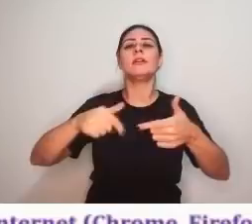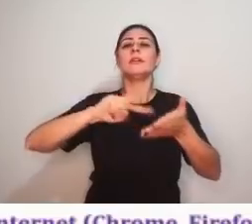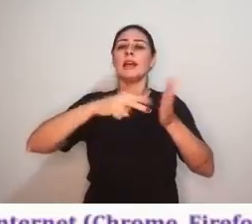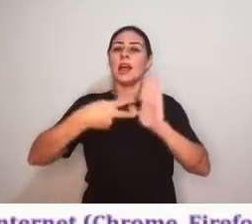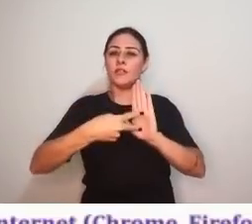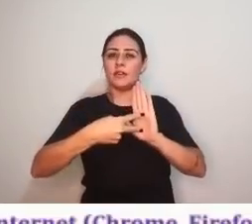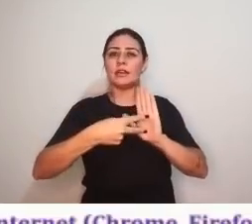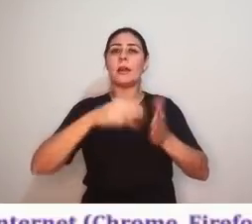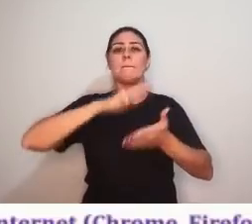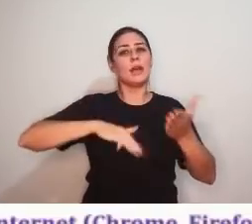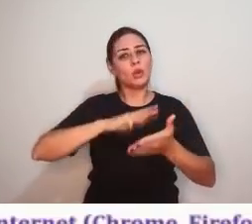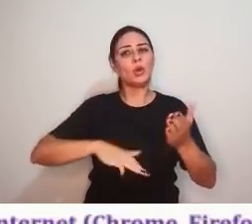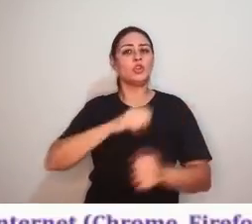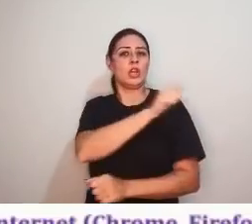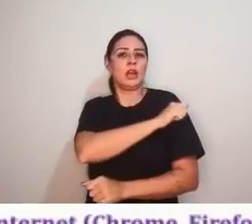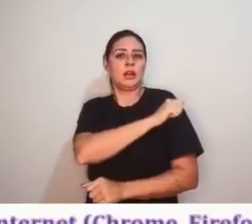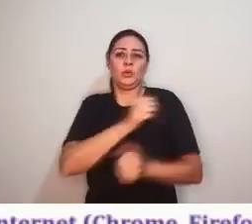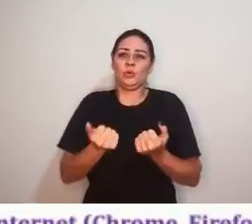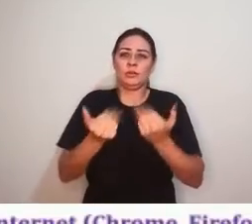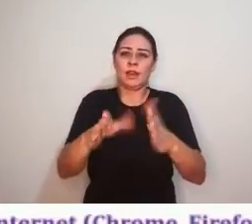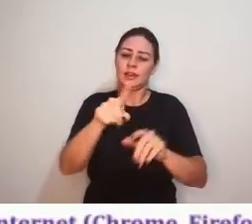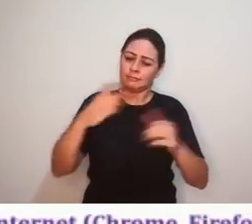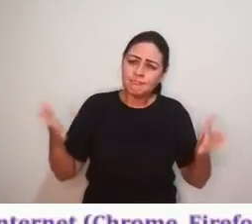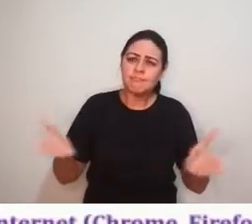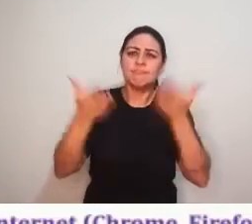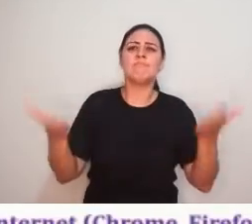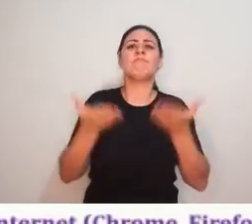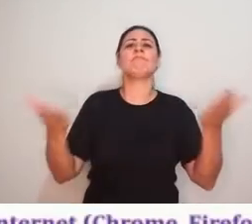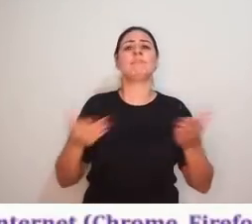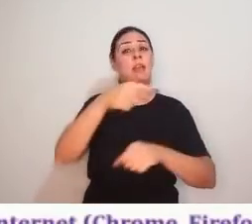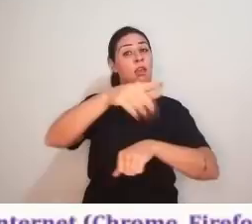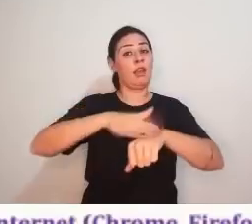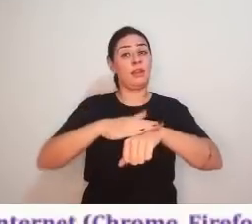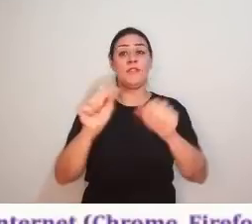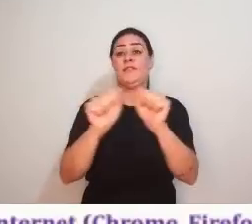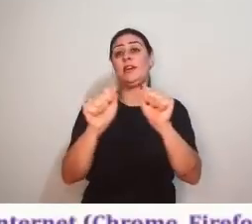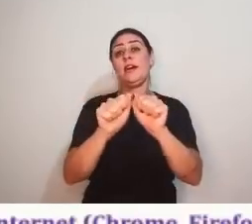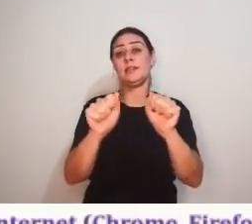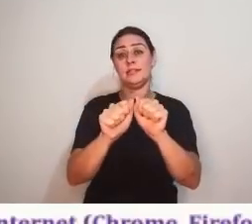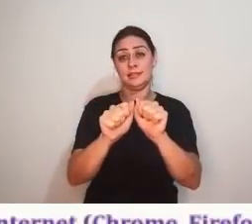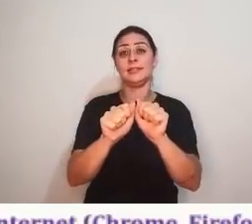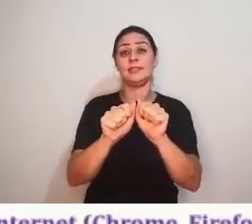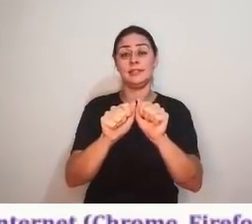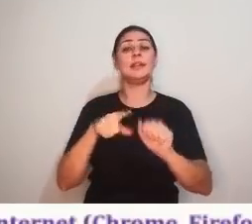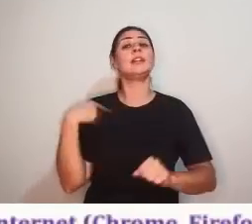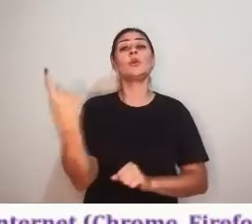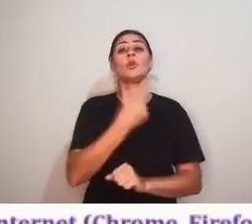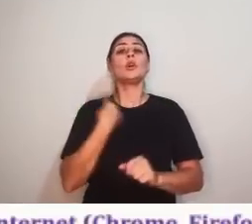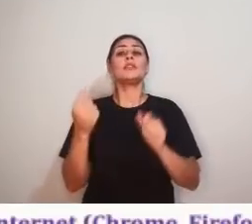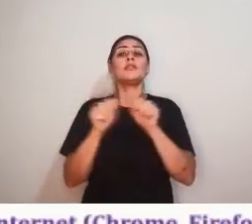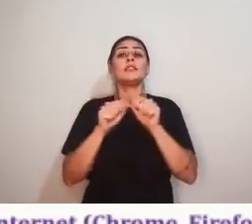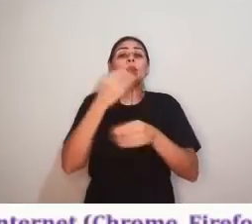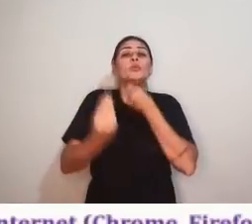metodologias que justamente protagonizam o estudante. Tá? Que recursos que nós precisamos lançar mão